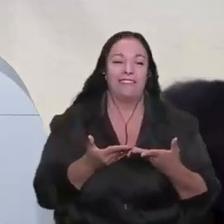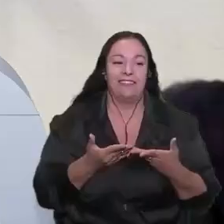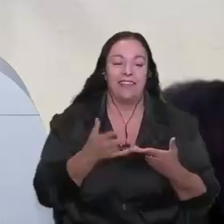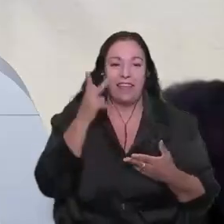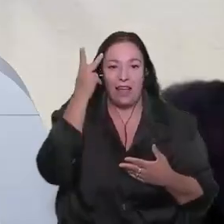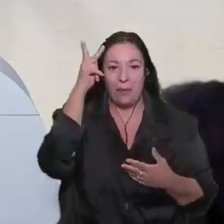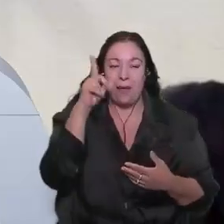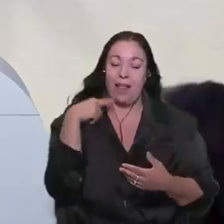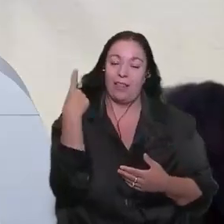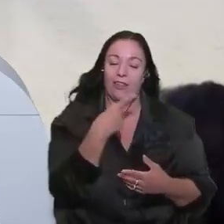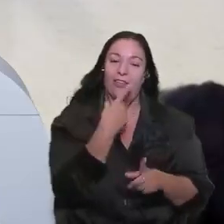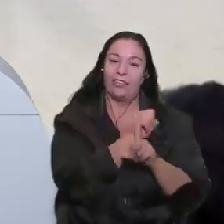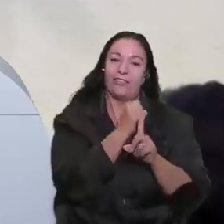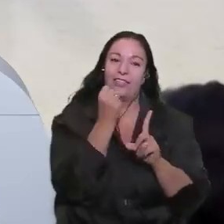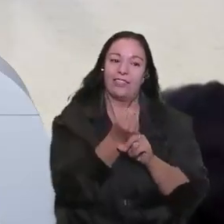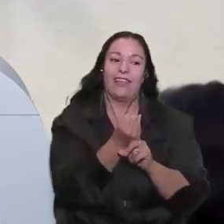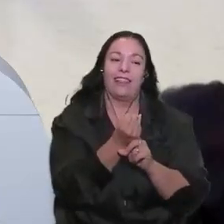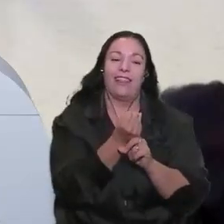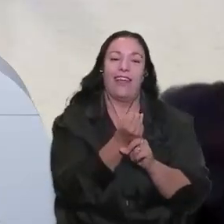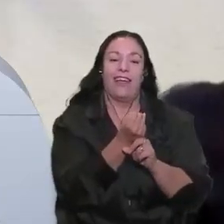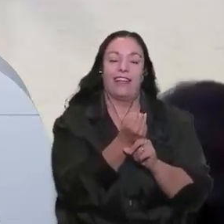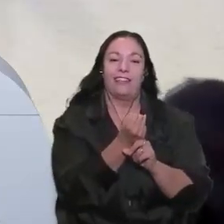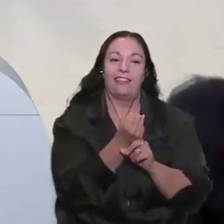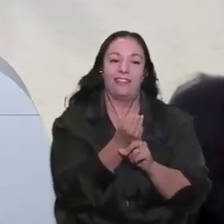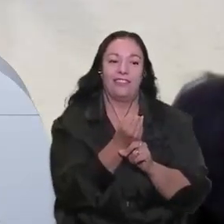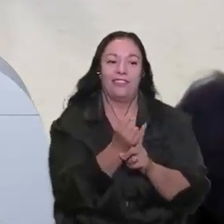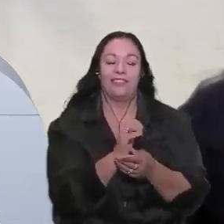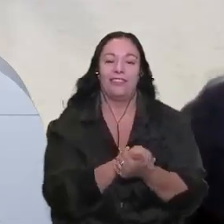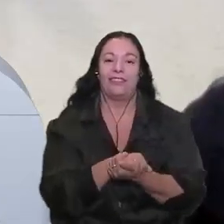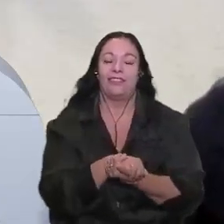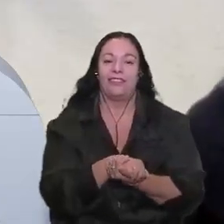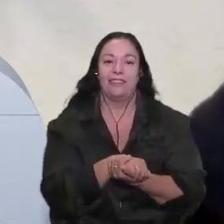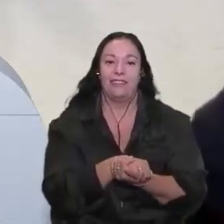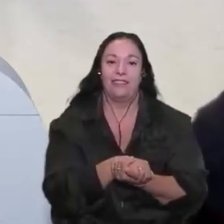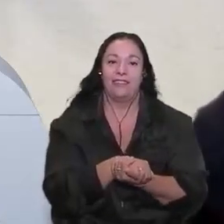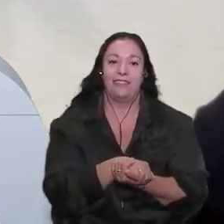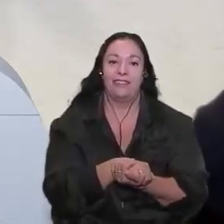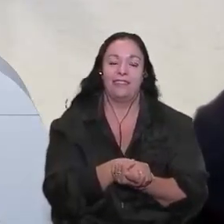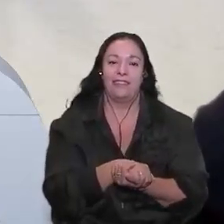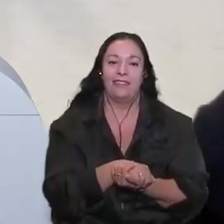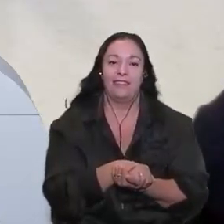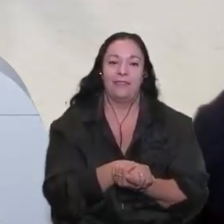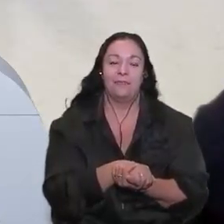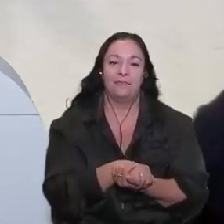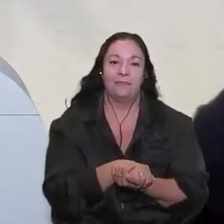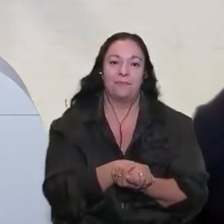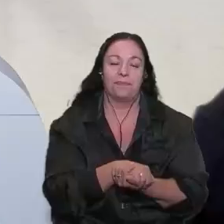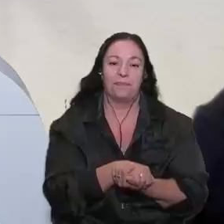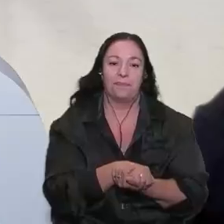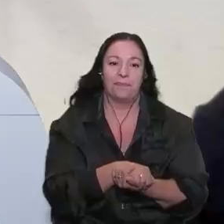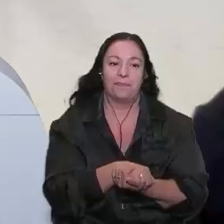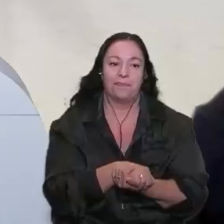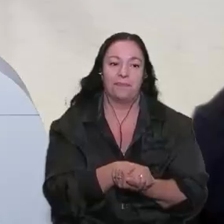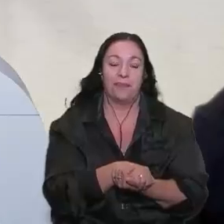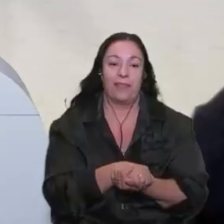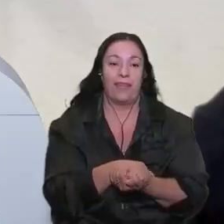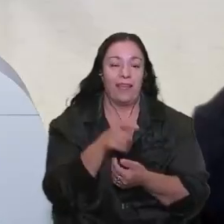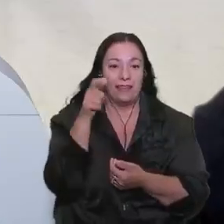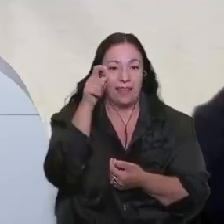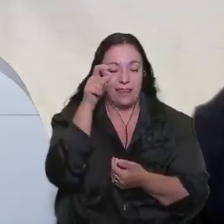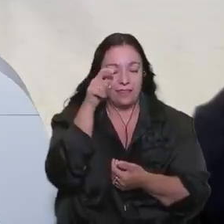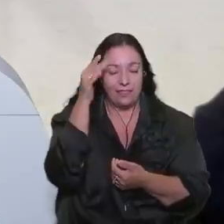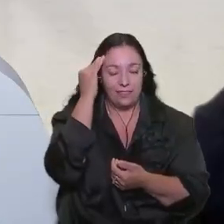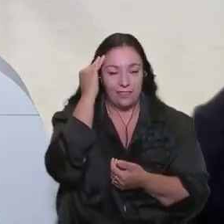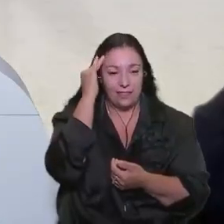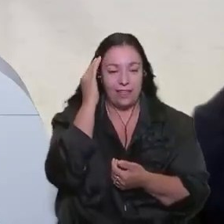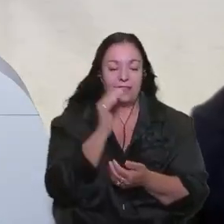para a nossa sociedade, nesse clã das iabás, né, das iadodês, enfim. E é bem interessante entender